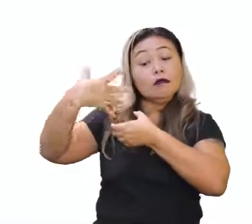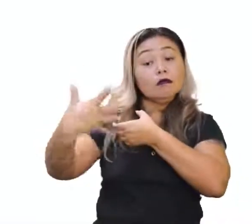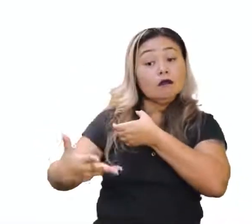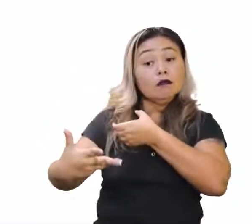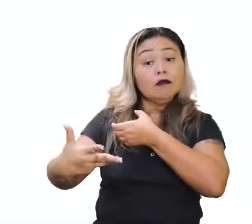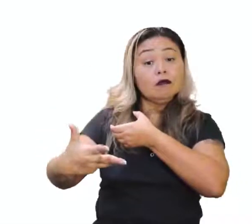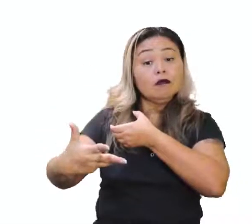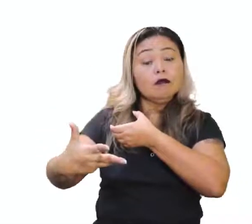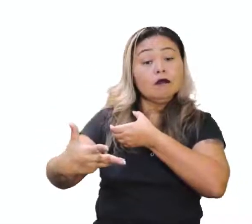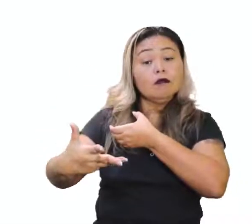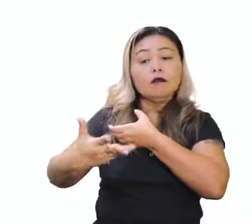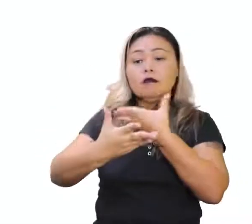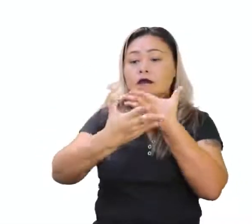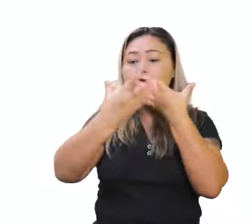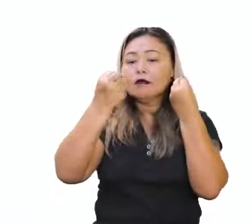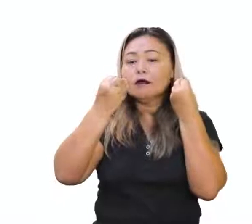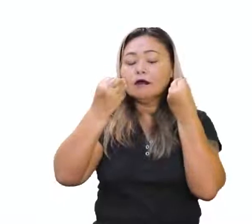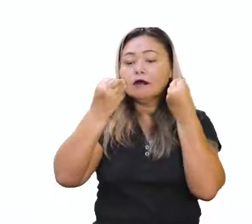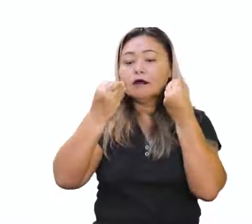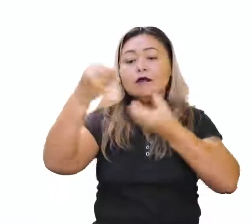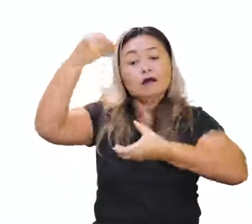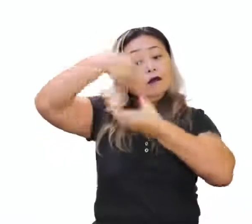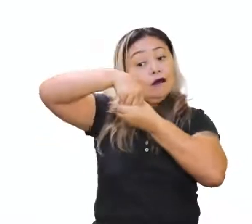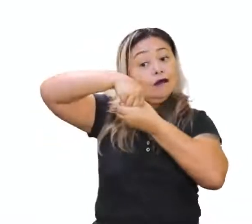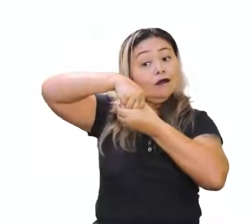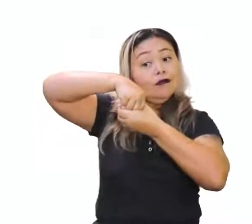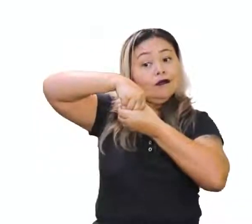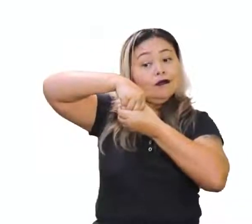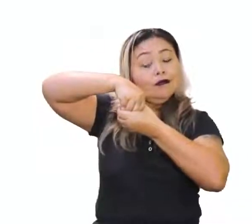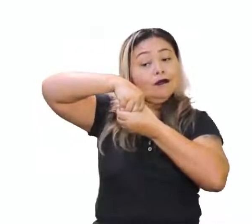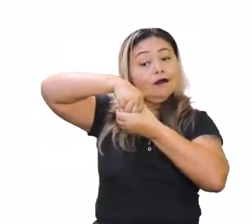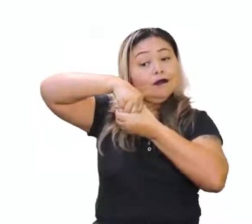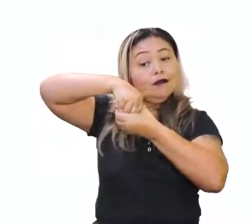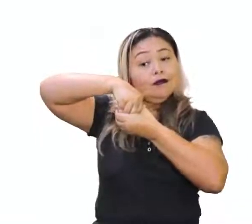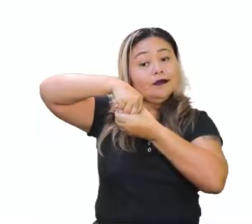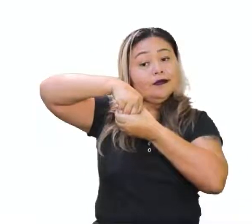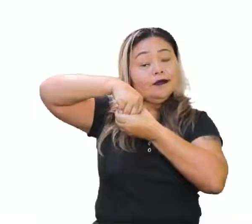externas e esqueci de pedir as características internas.